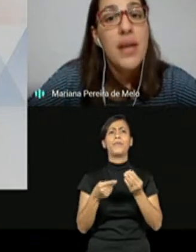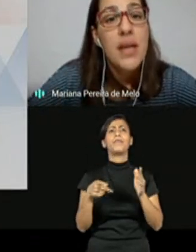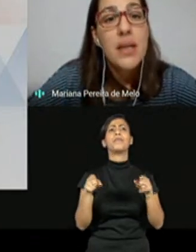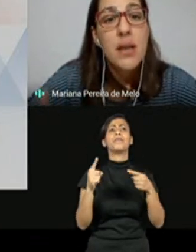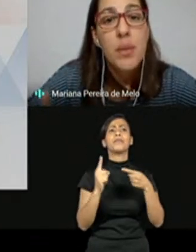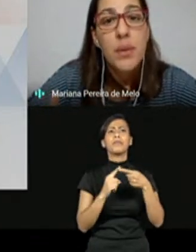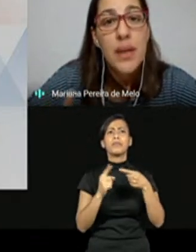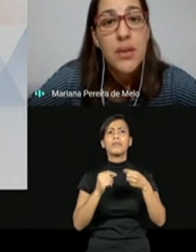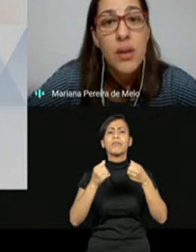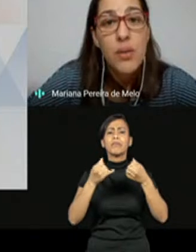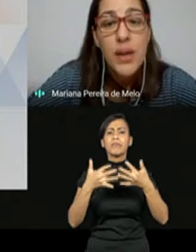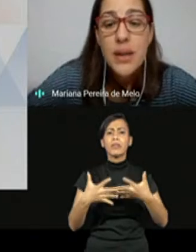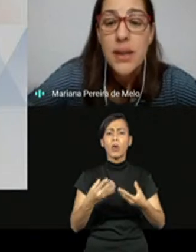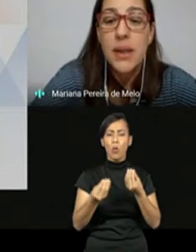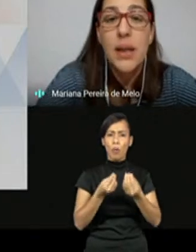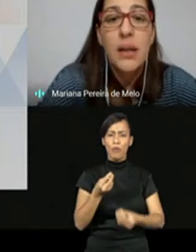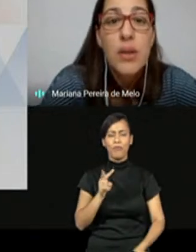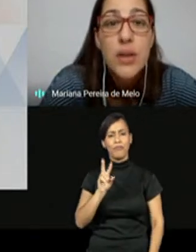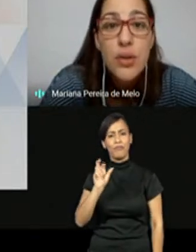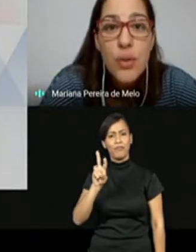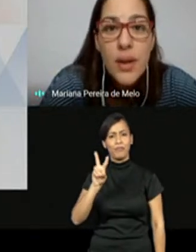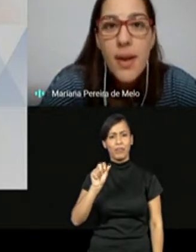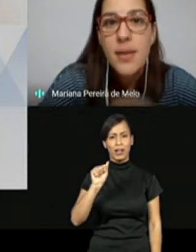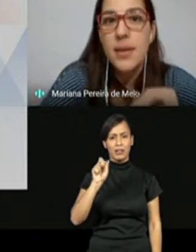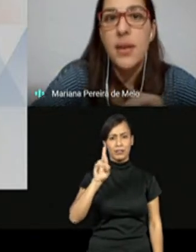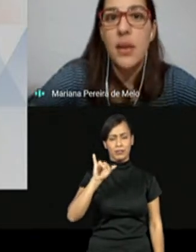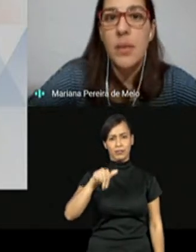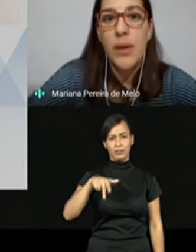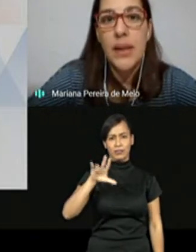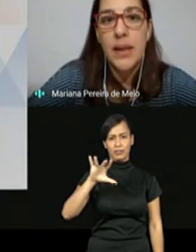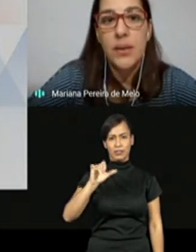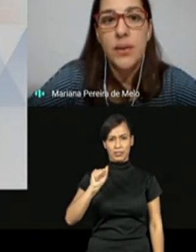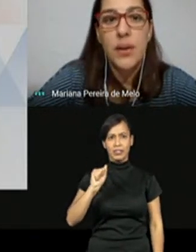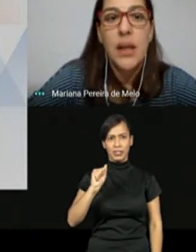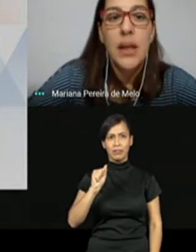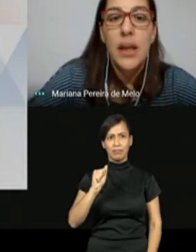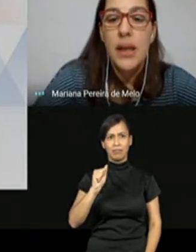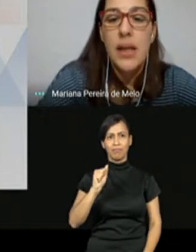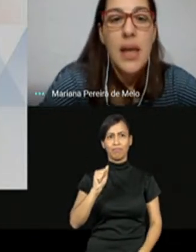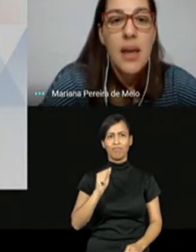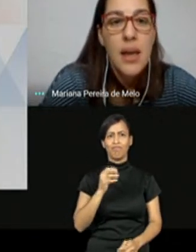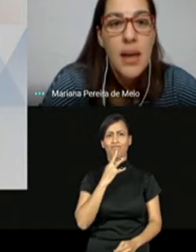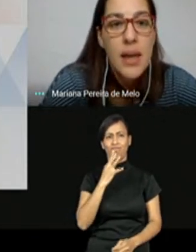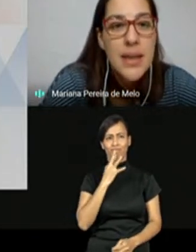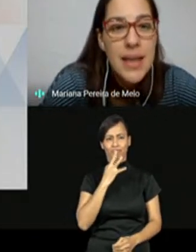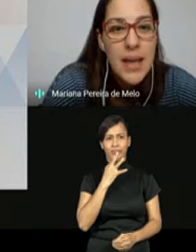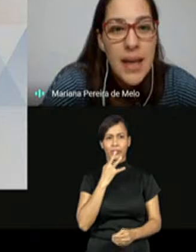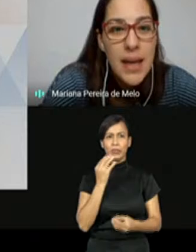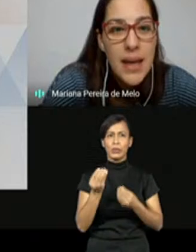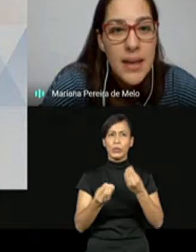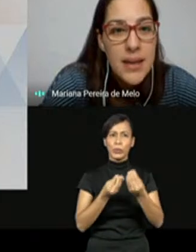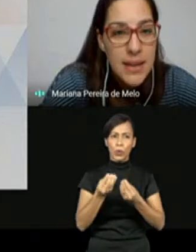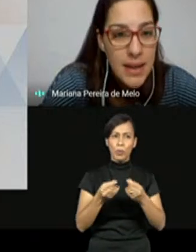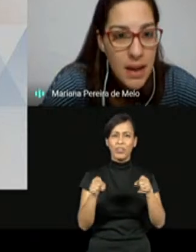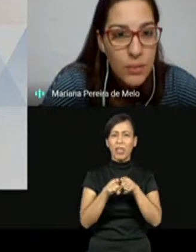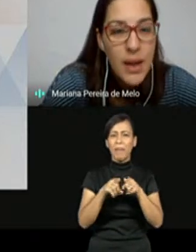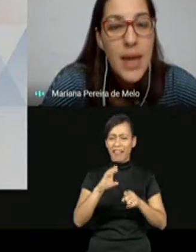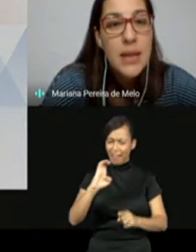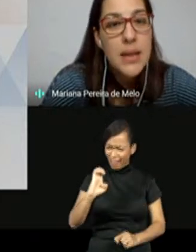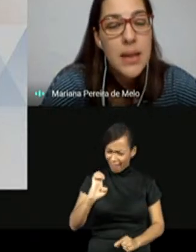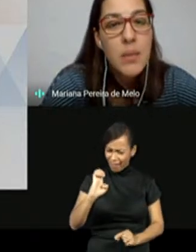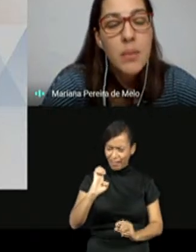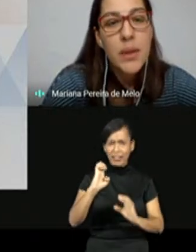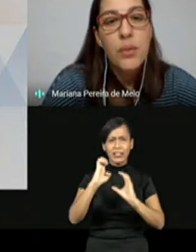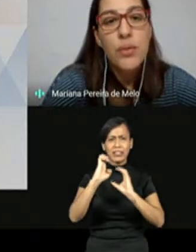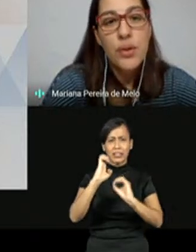com a variância populacional conhecida. Então, a gente conhece sigma quadrado. Esse E0 é